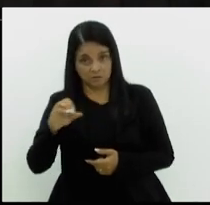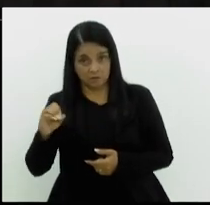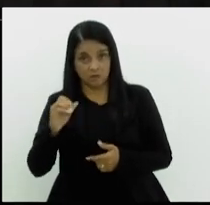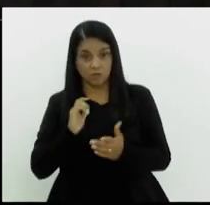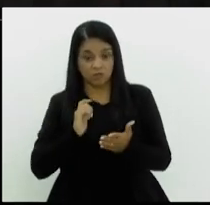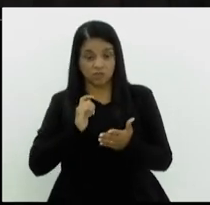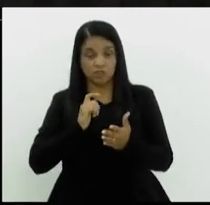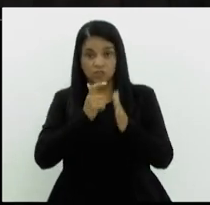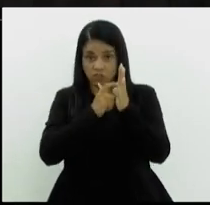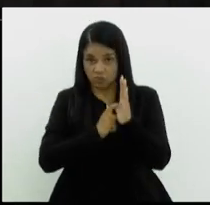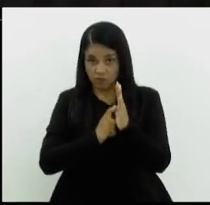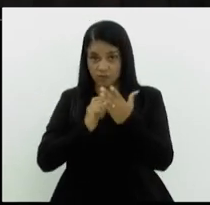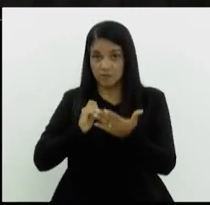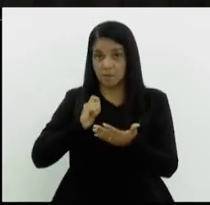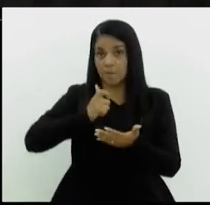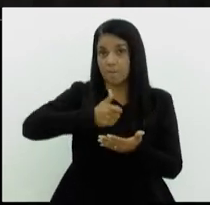pagar